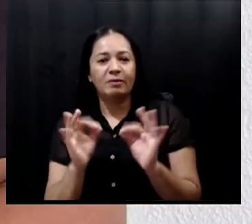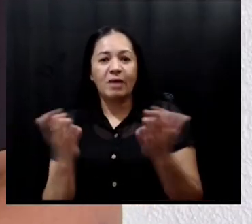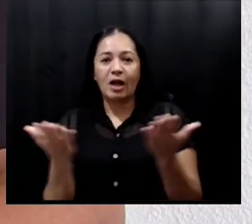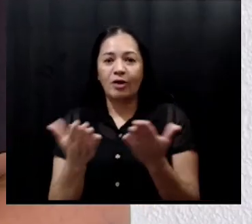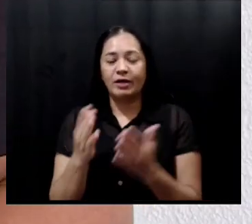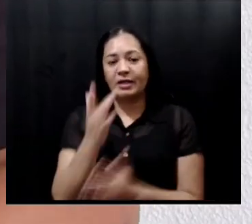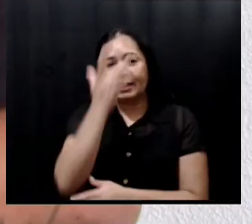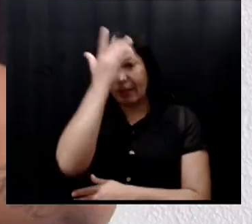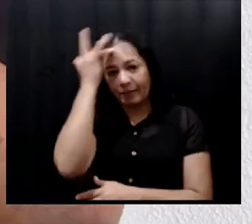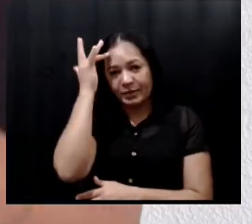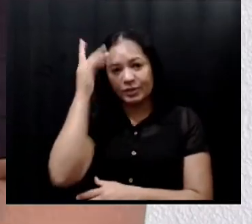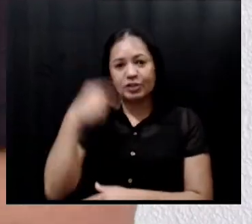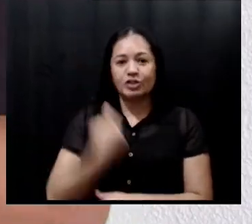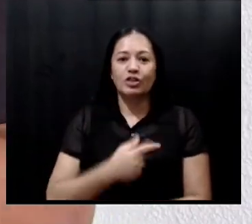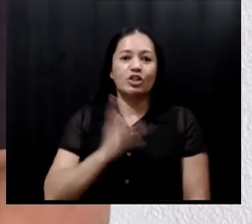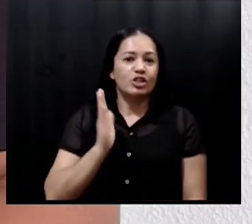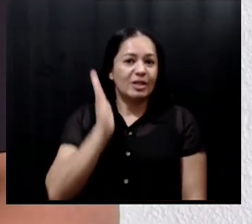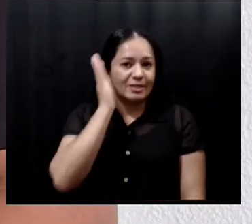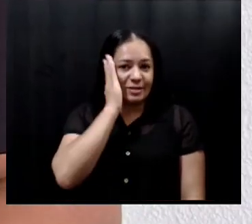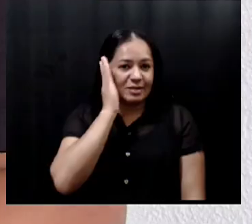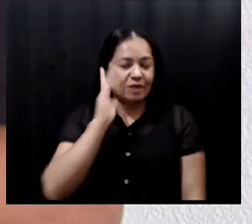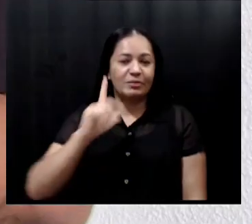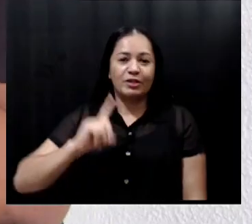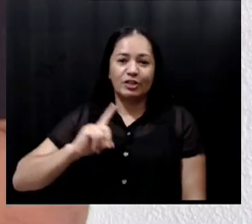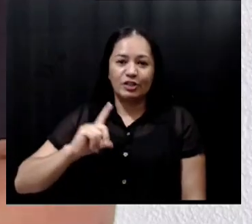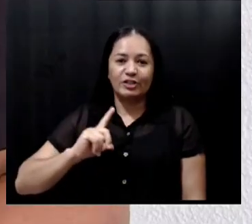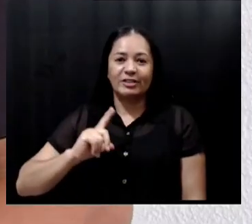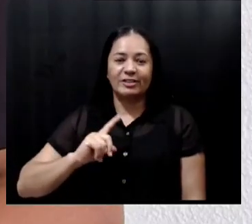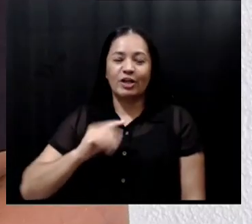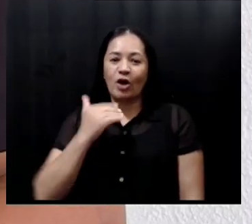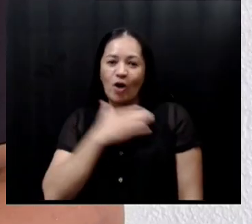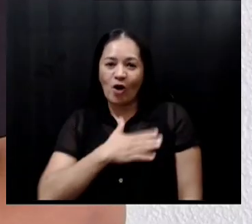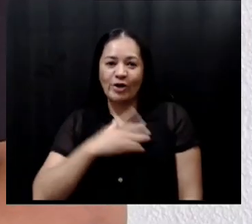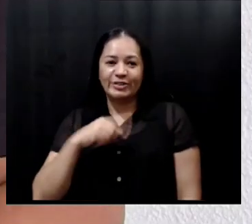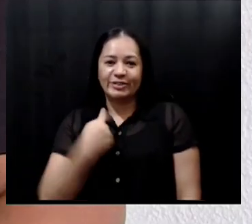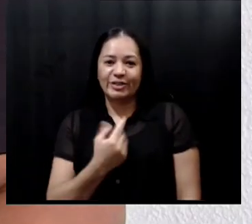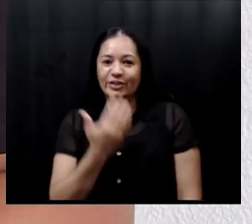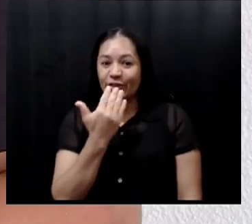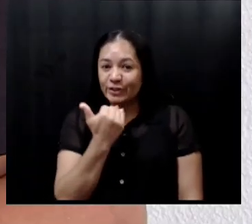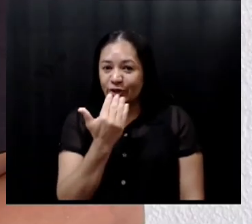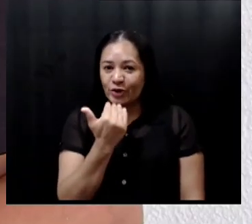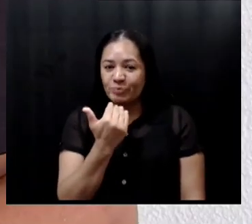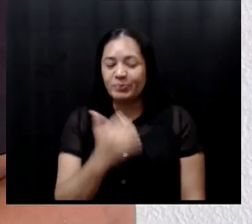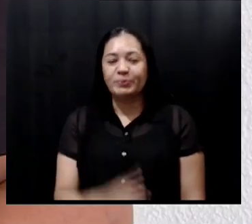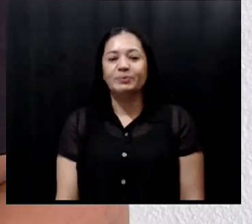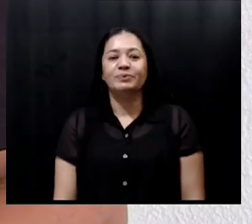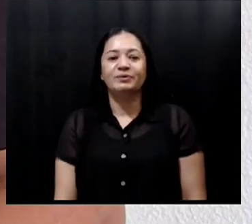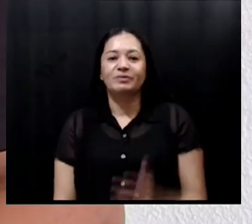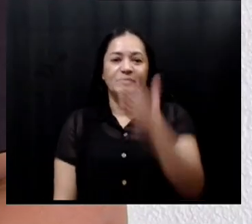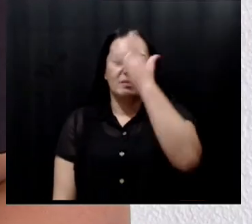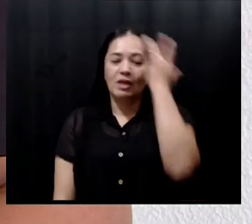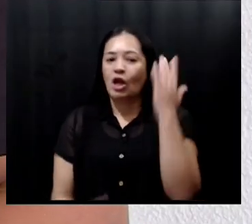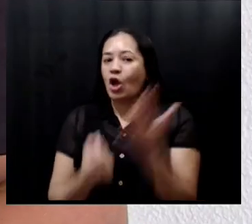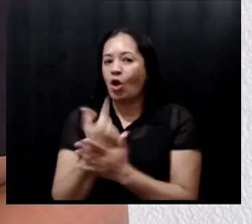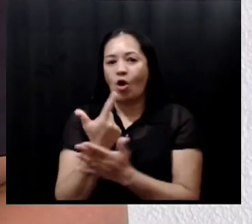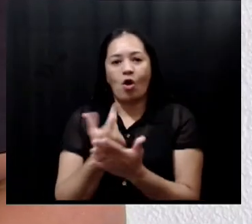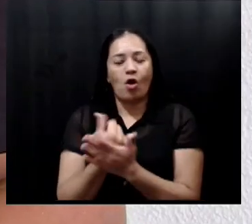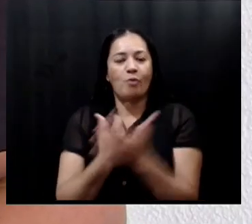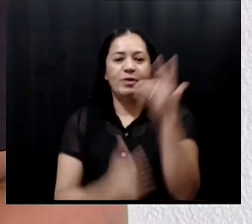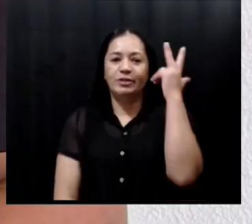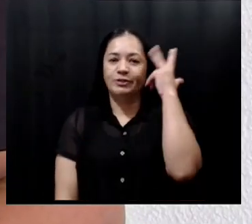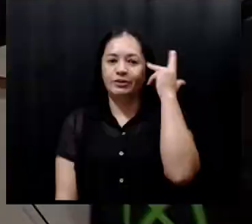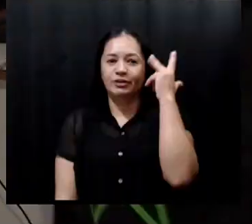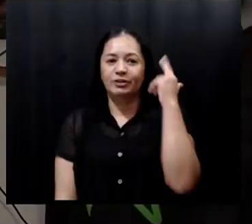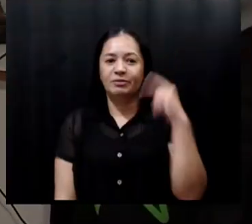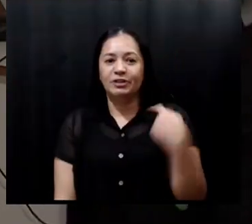sabe que a gente tem o agrado da comida, as pessoas continuam pegando normal. Tanto que a gente tem